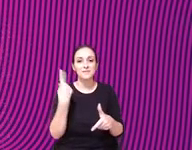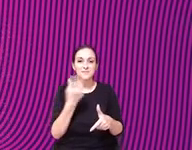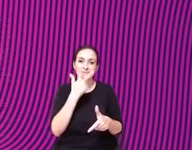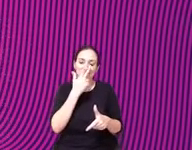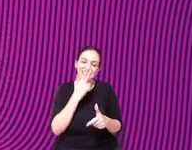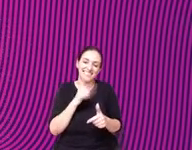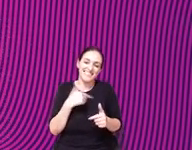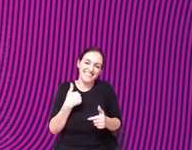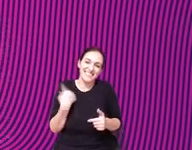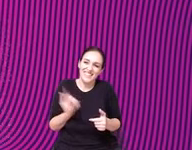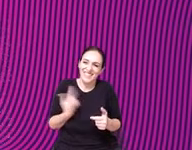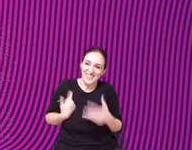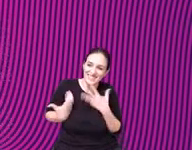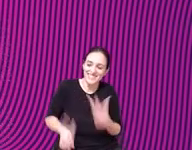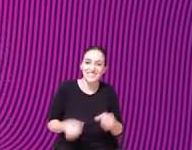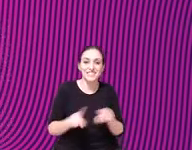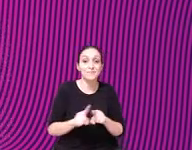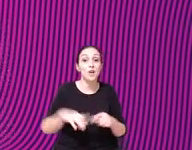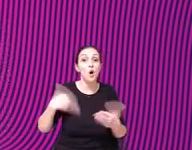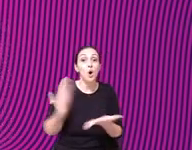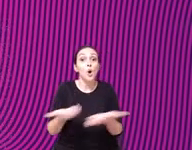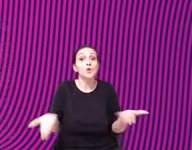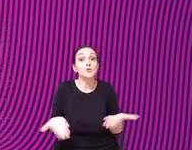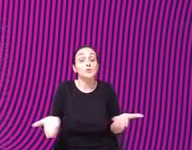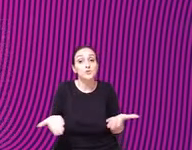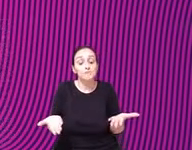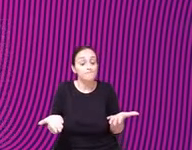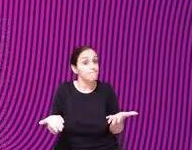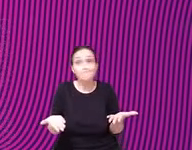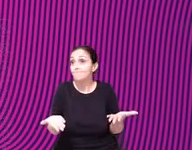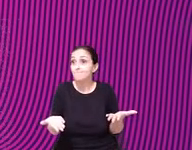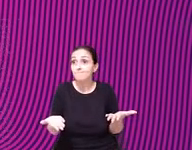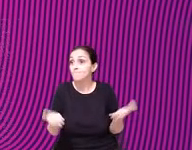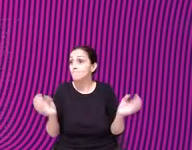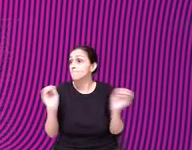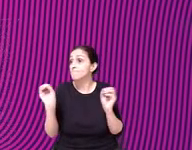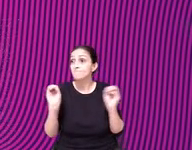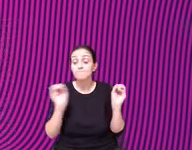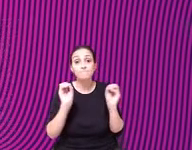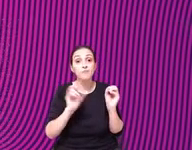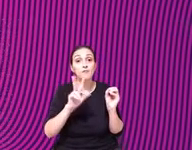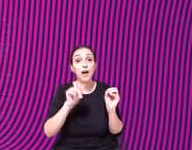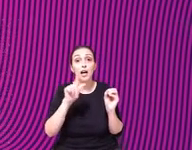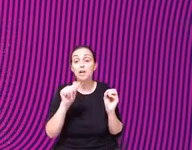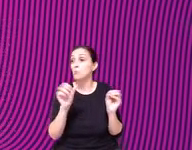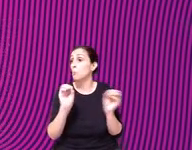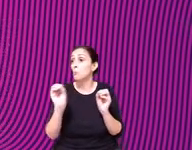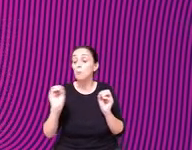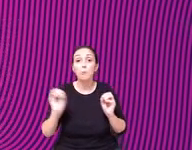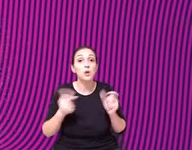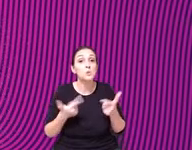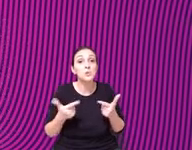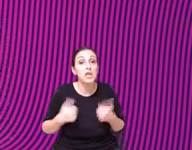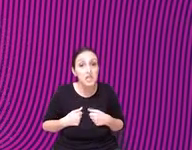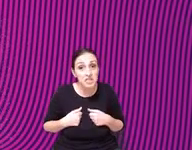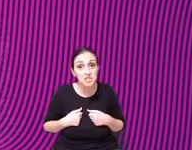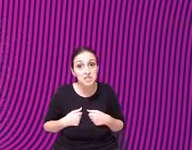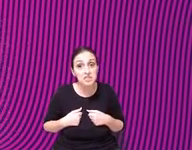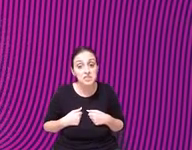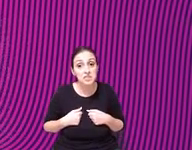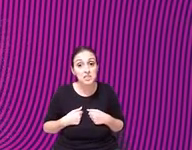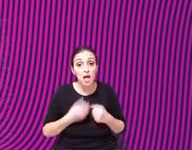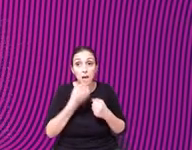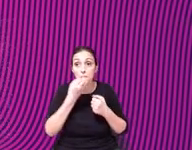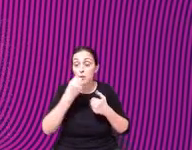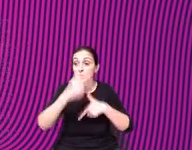disso, né? E hoje em dia não se preenchem as vagas de residência para nefrologia em muito bons serviços